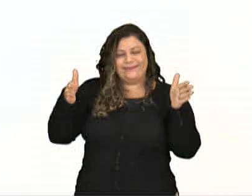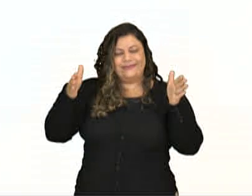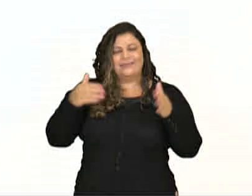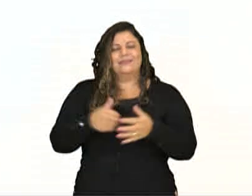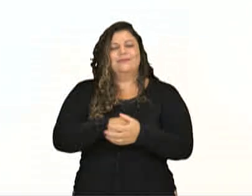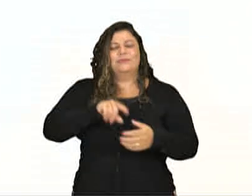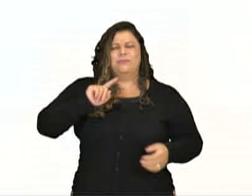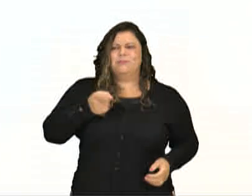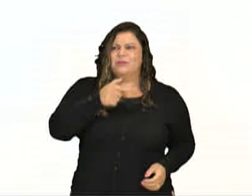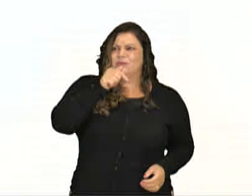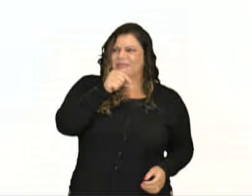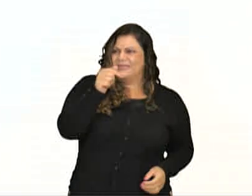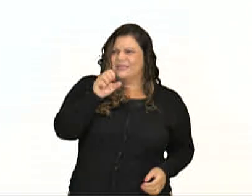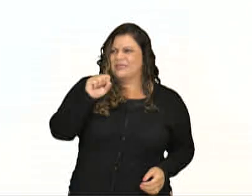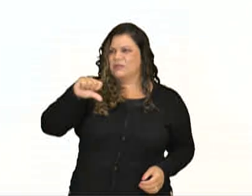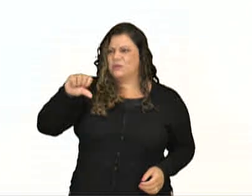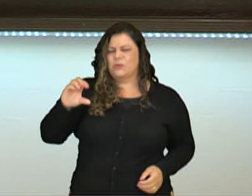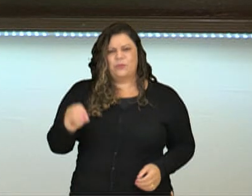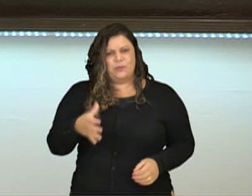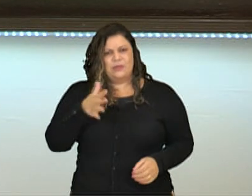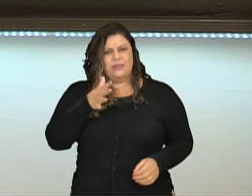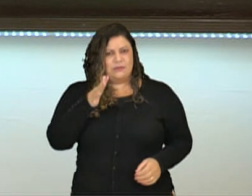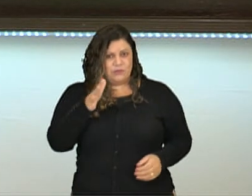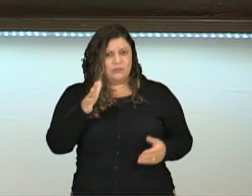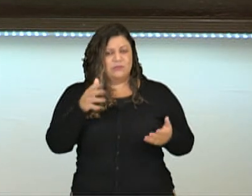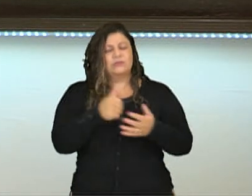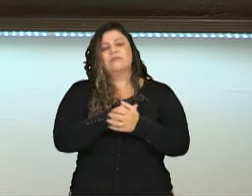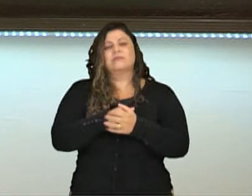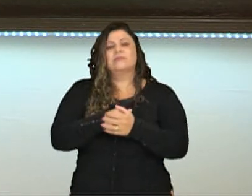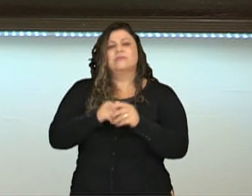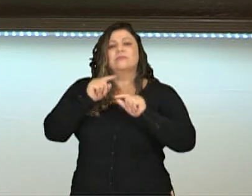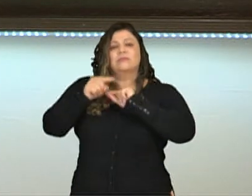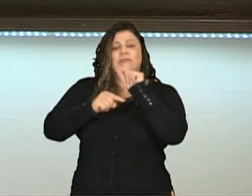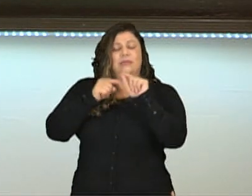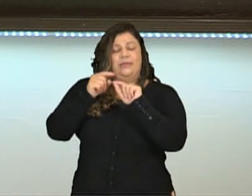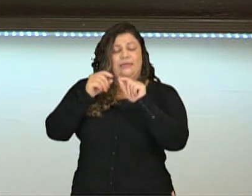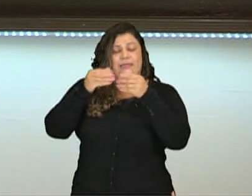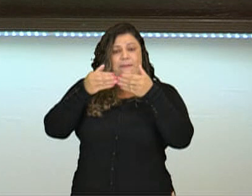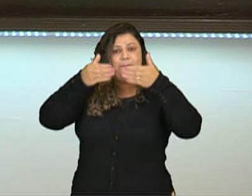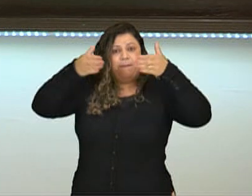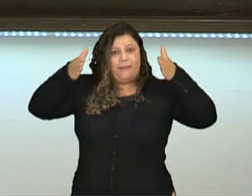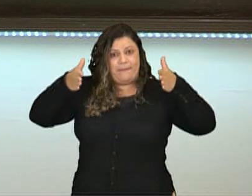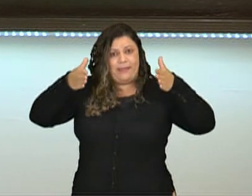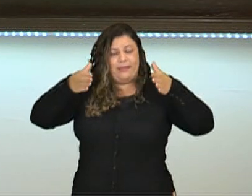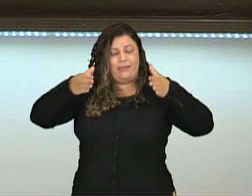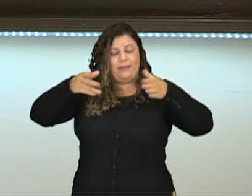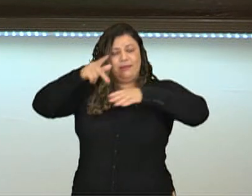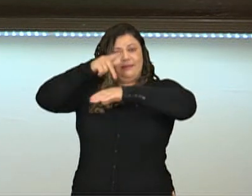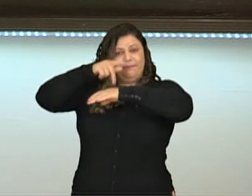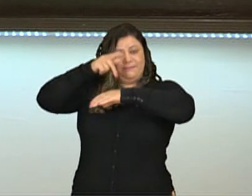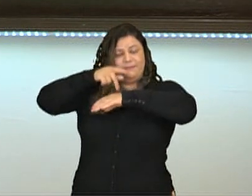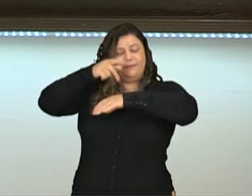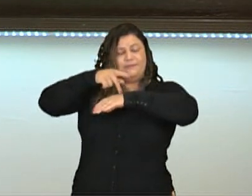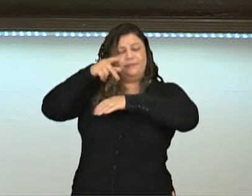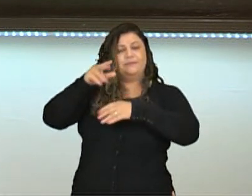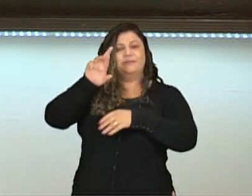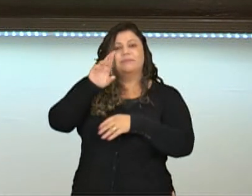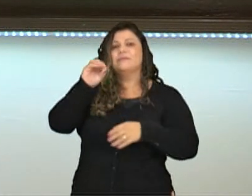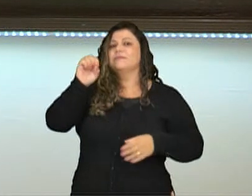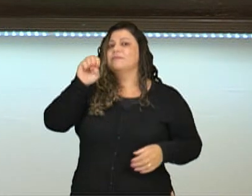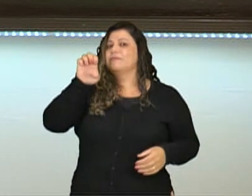1790, 1789. Desde que ela foi decifrada, aí sim,